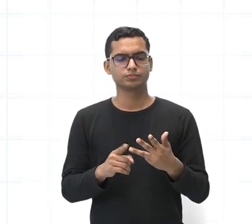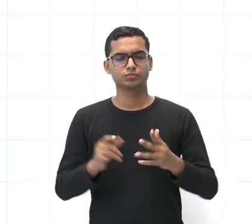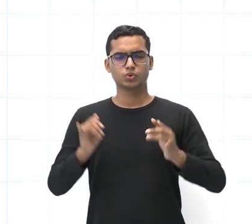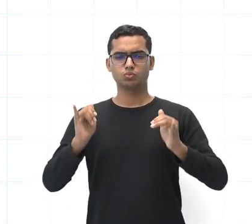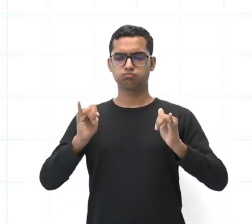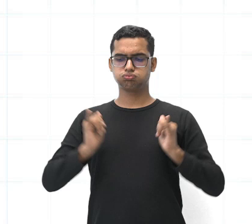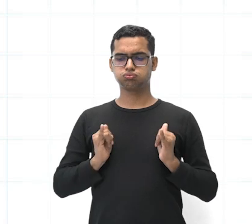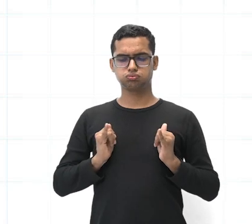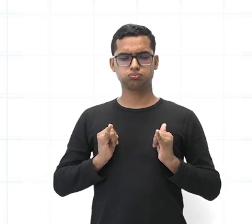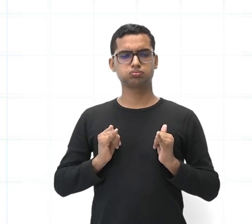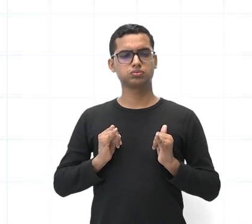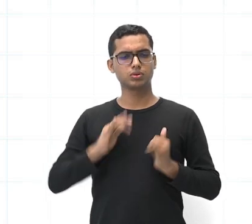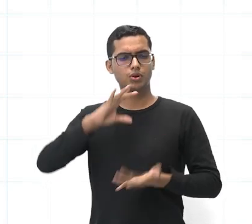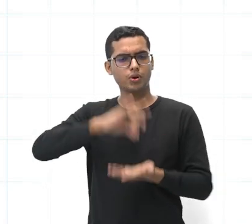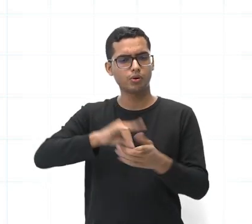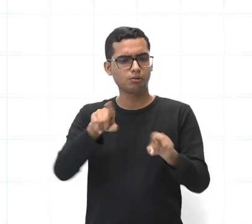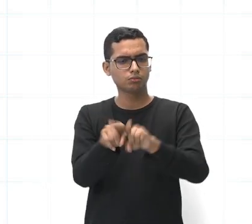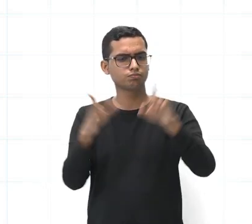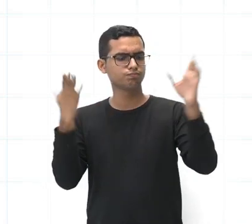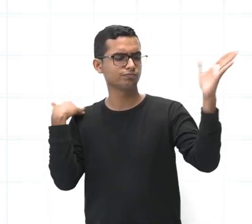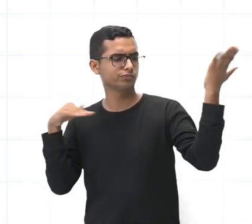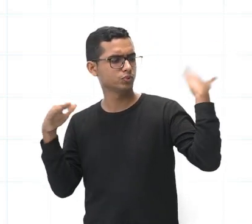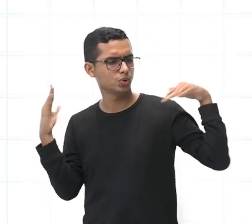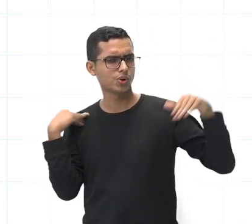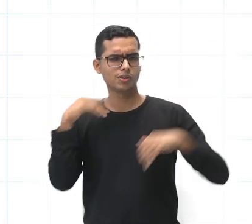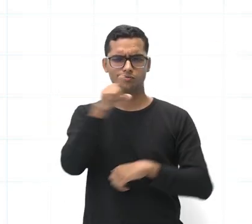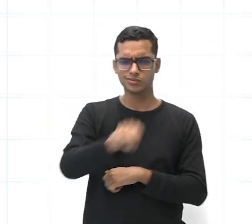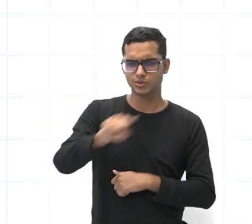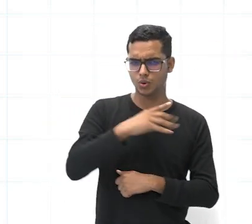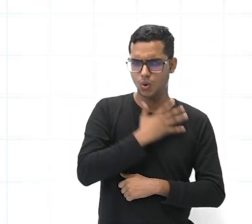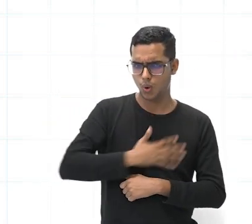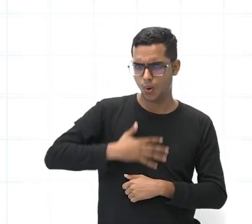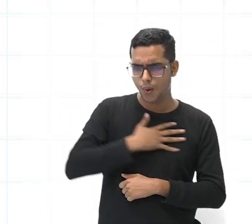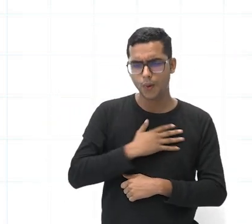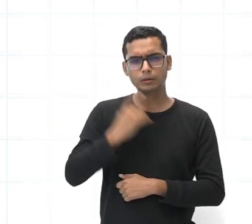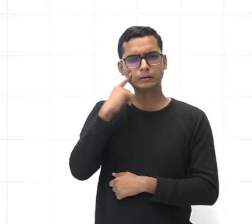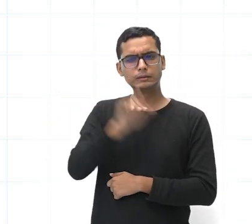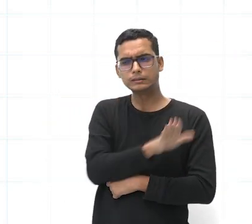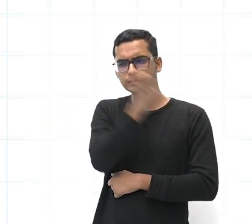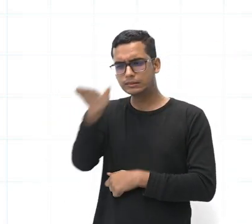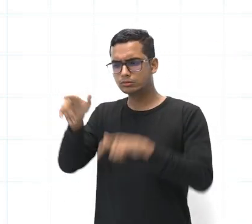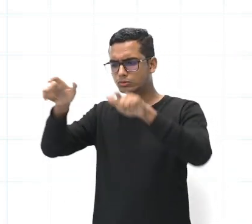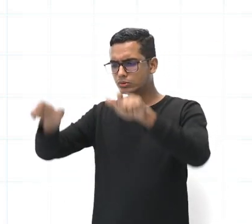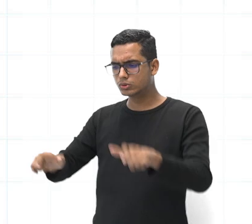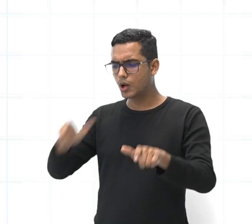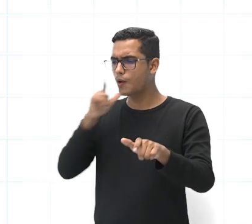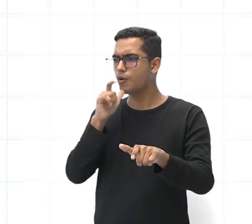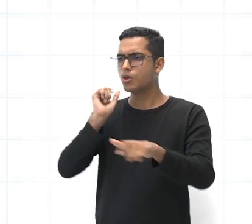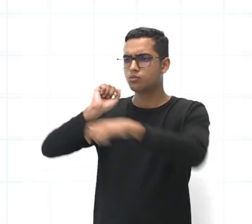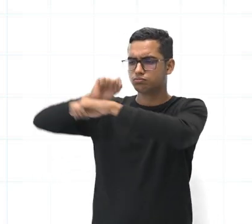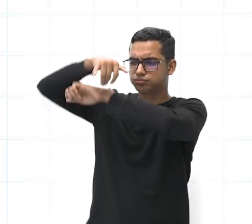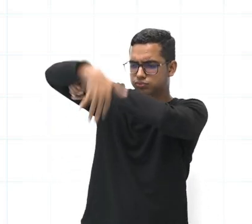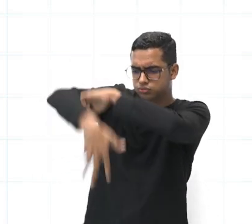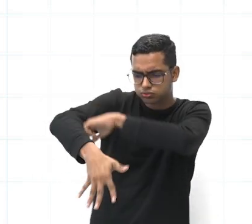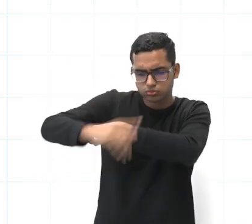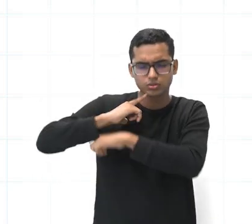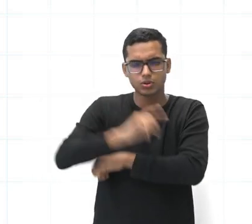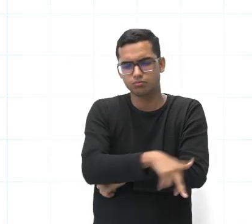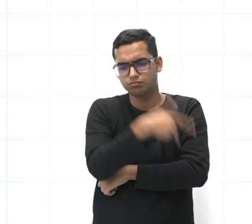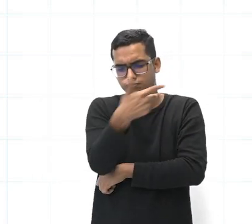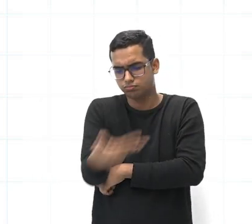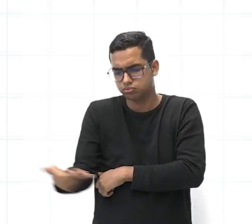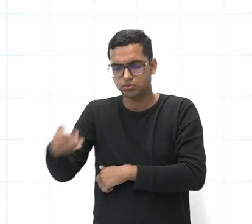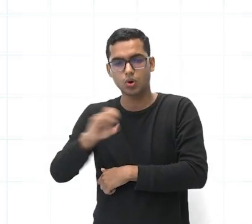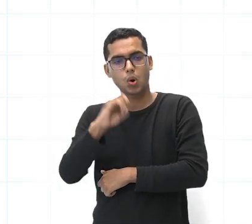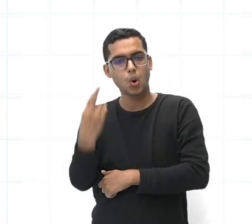ao lazer e recreação. Quem é que não gosta, né, de ir para um banho, de tomar um sol, pegar uma